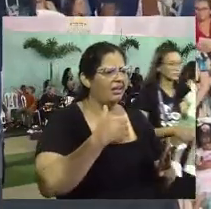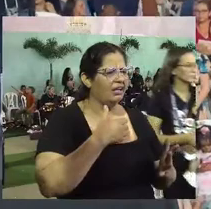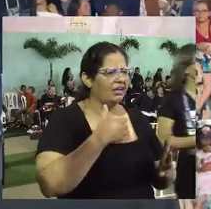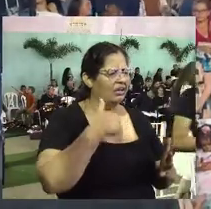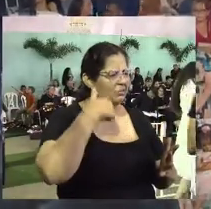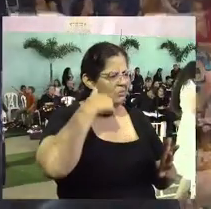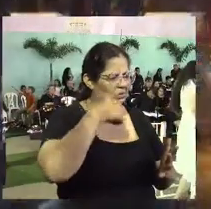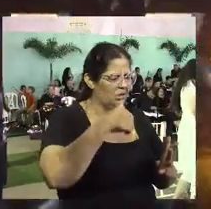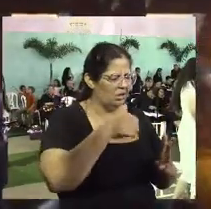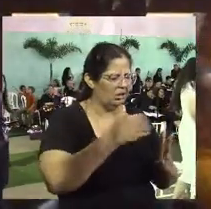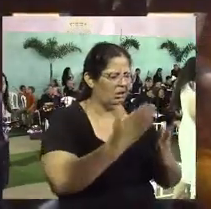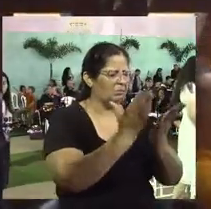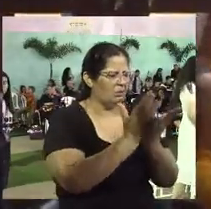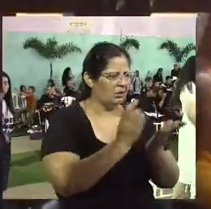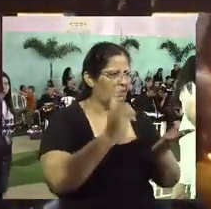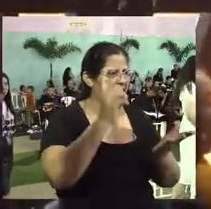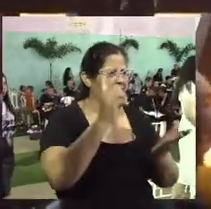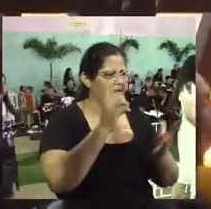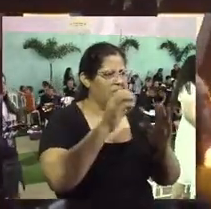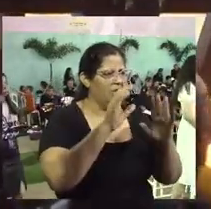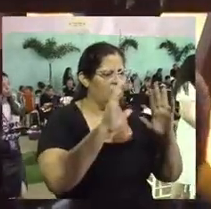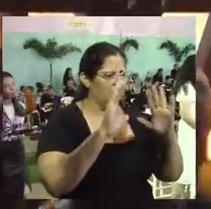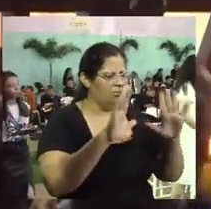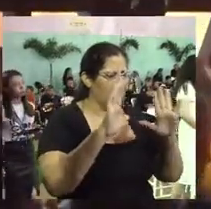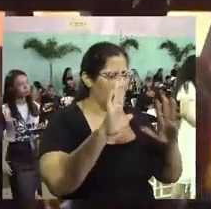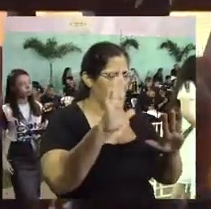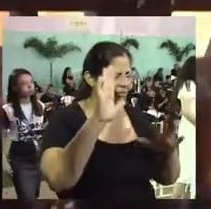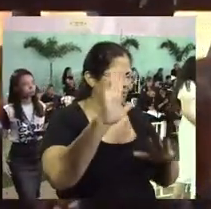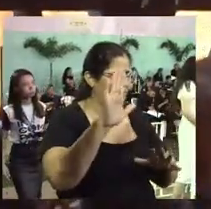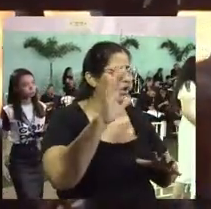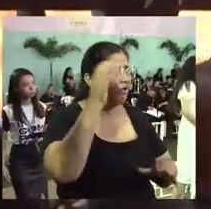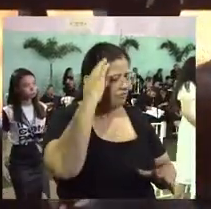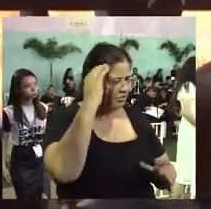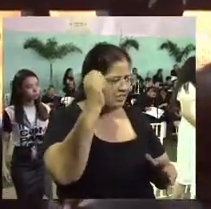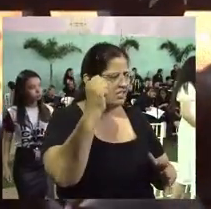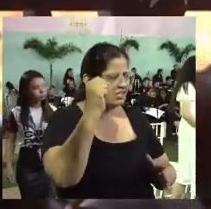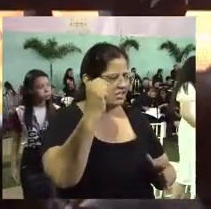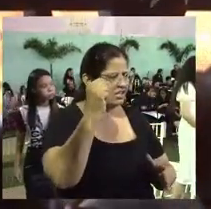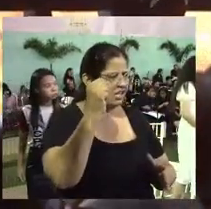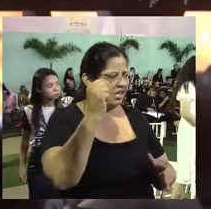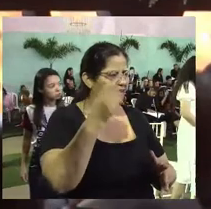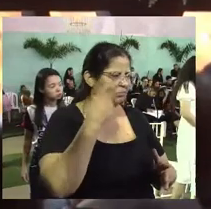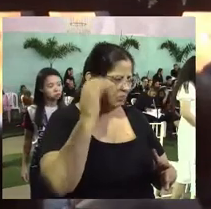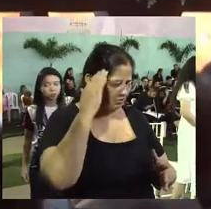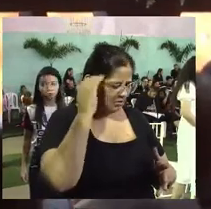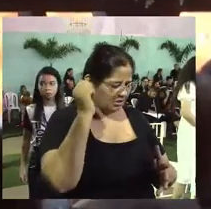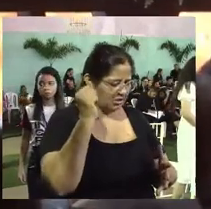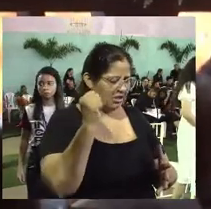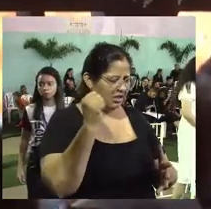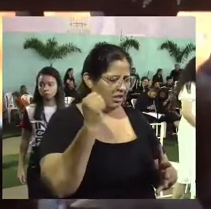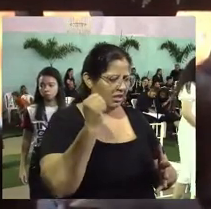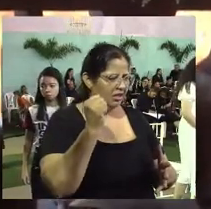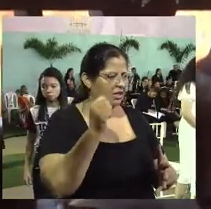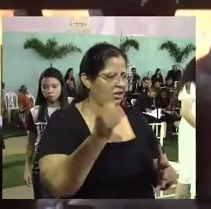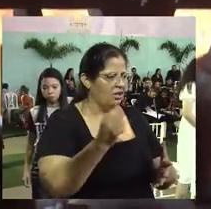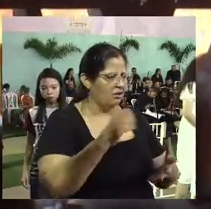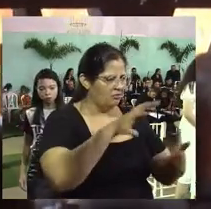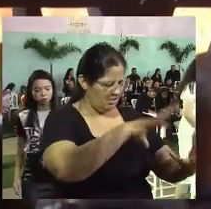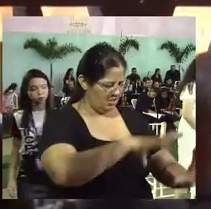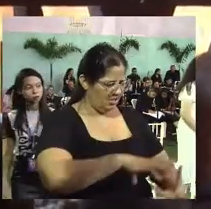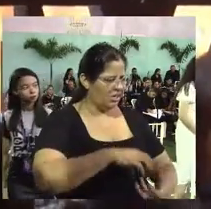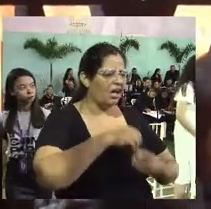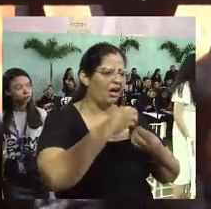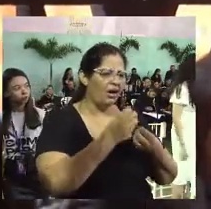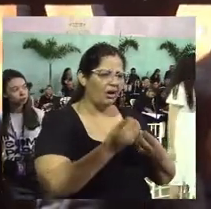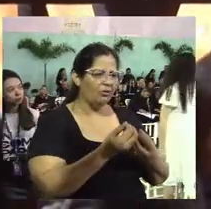há muito tempo tu tá desviado tu tem Tu tem a mensagem tu é um pregador do Evangelho Tu é um ganhador